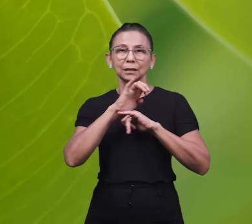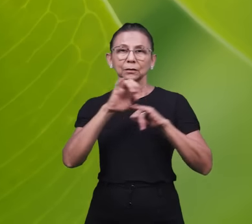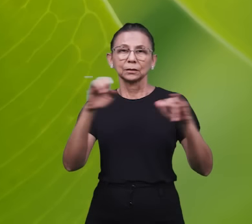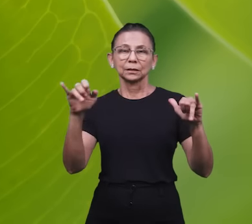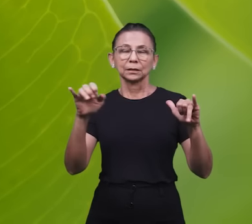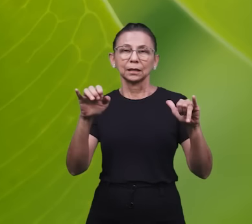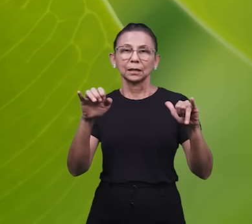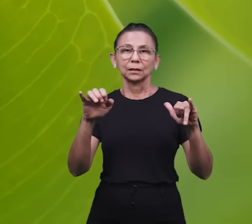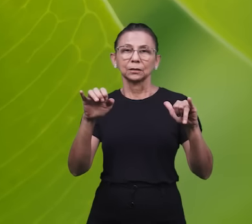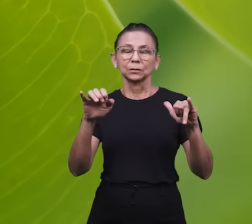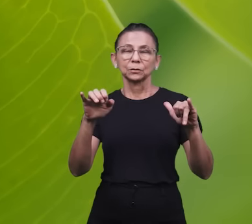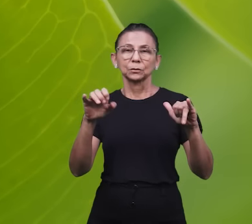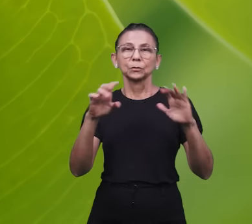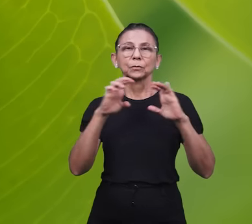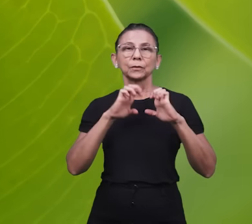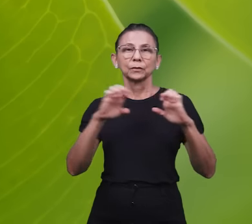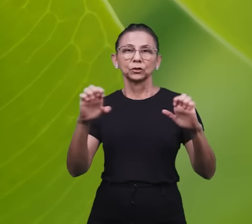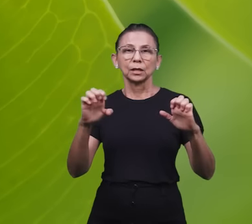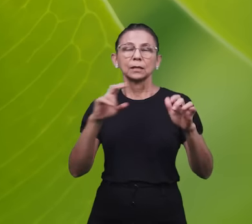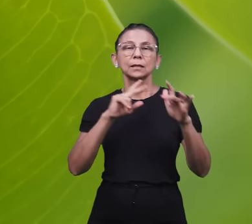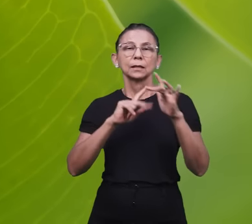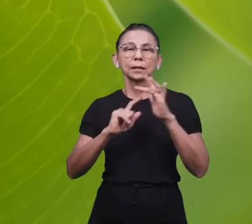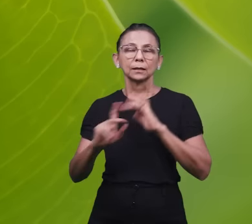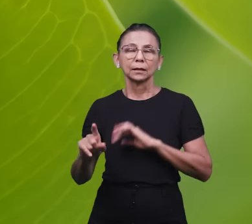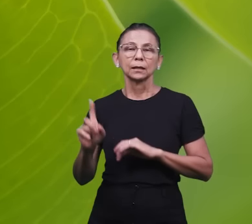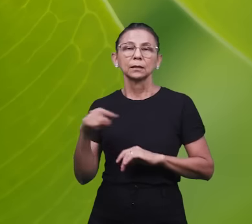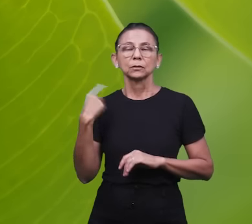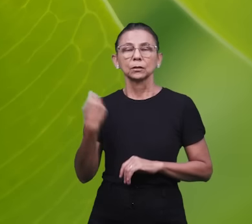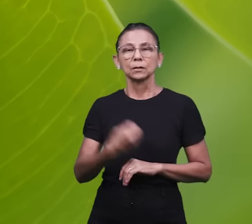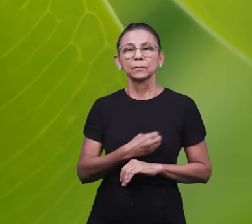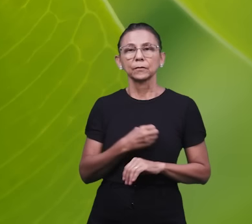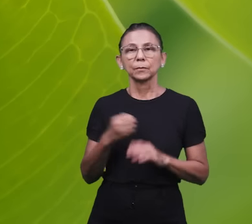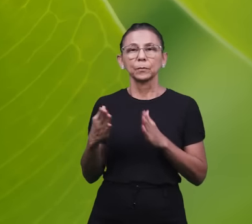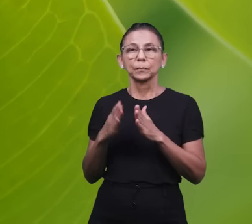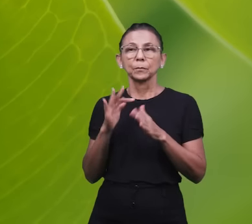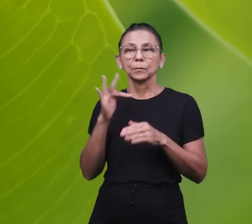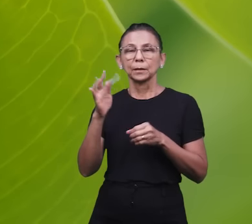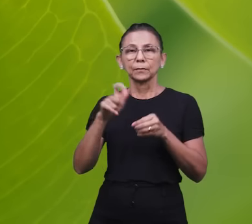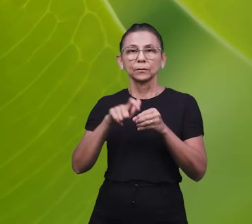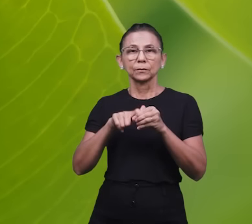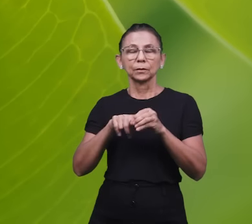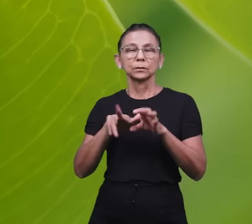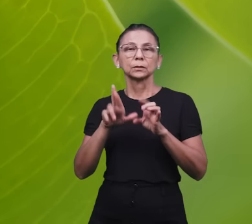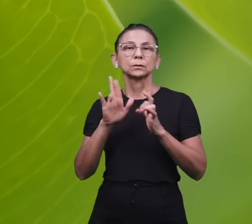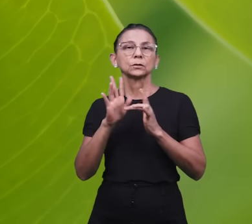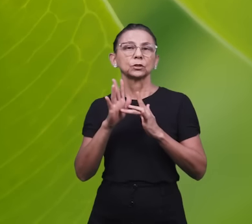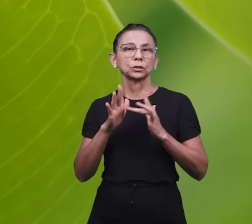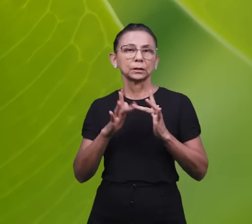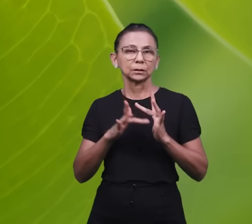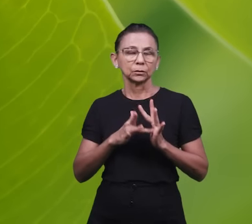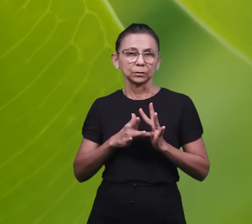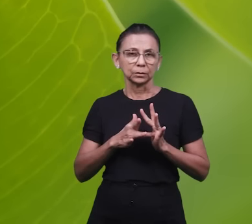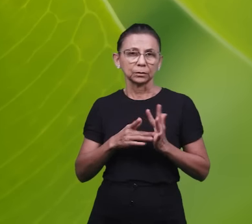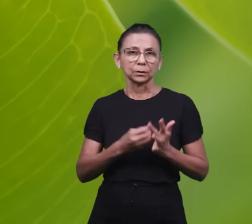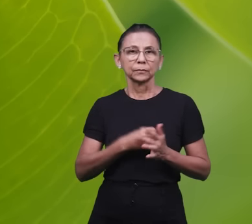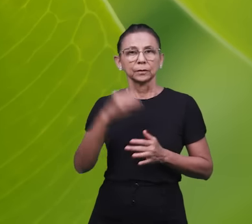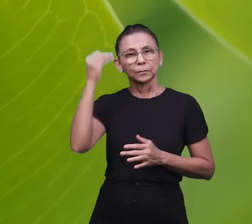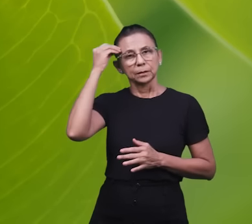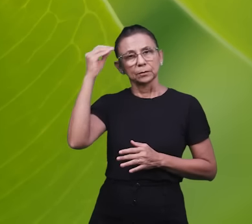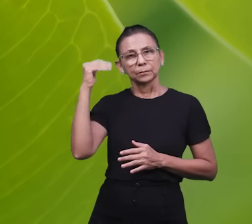o tempo que estamos vivendo o tempo do breve e a volta do Senhor Jesus nos tem edificado